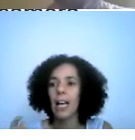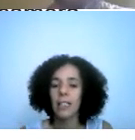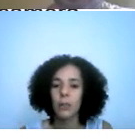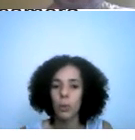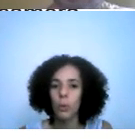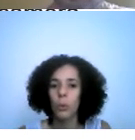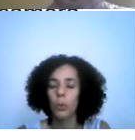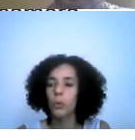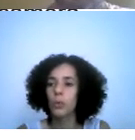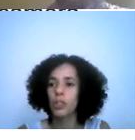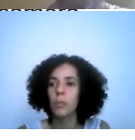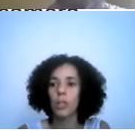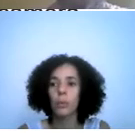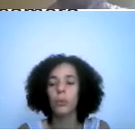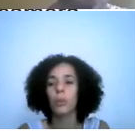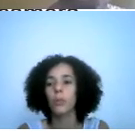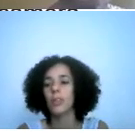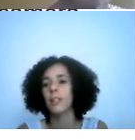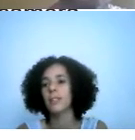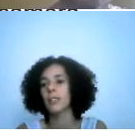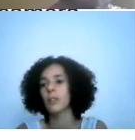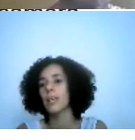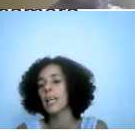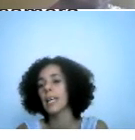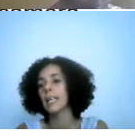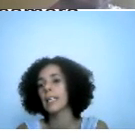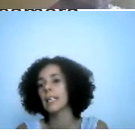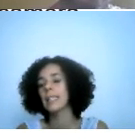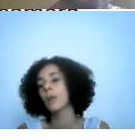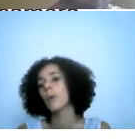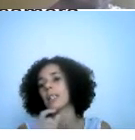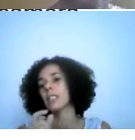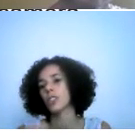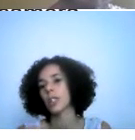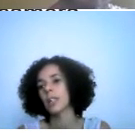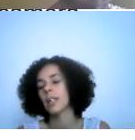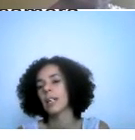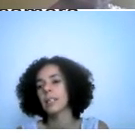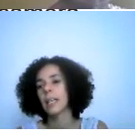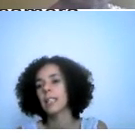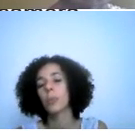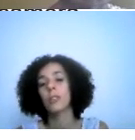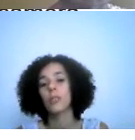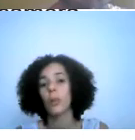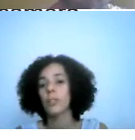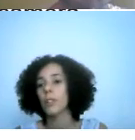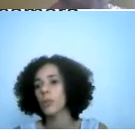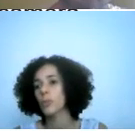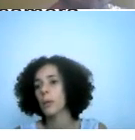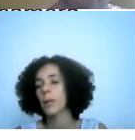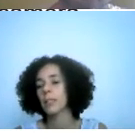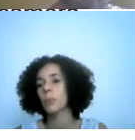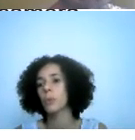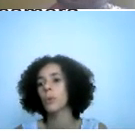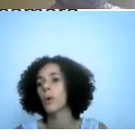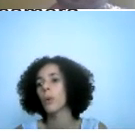CPRH, além do Sistema Estadual de Unidade de Conservação, ele tem uma lista, né, de espécies exóticas invasoras